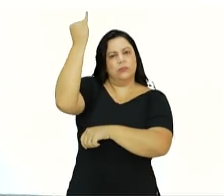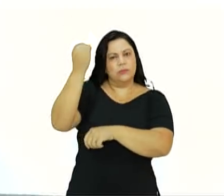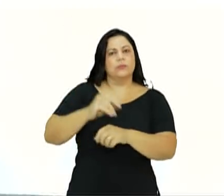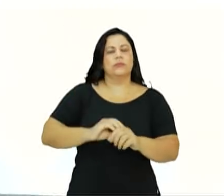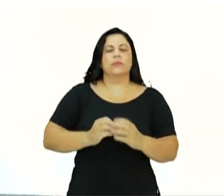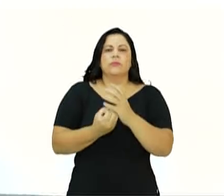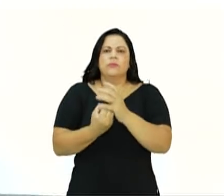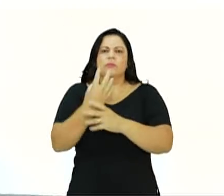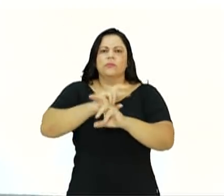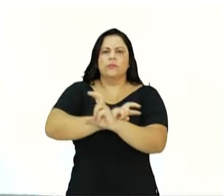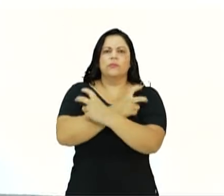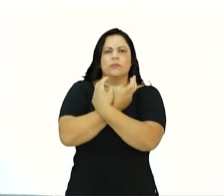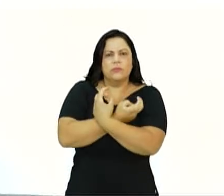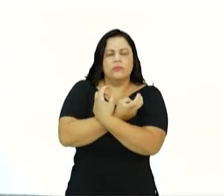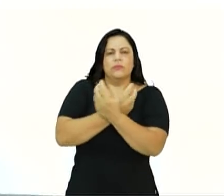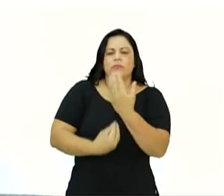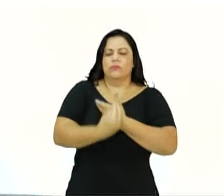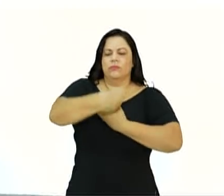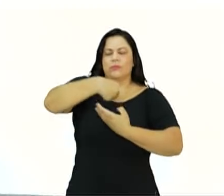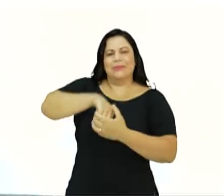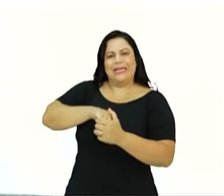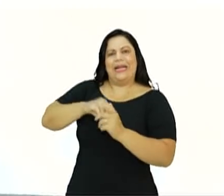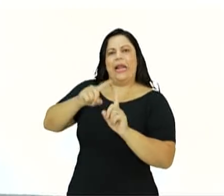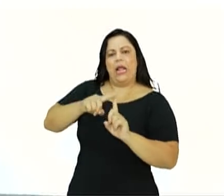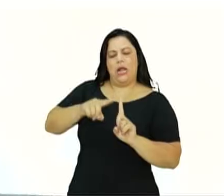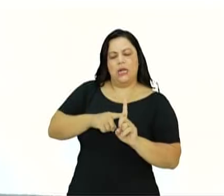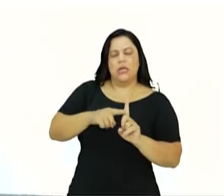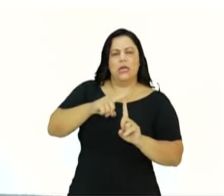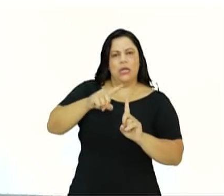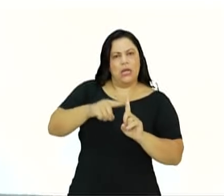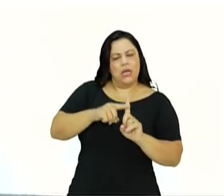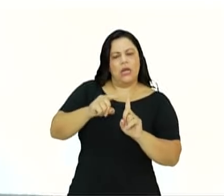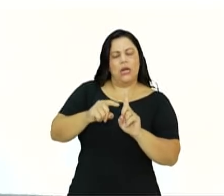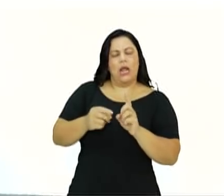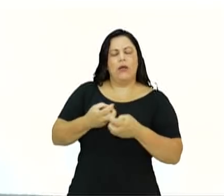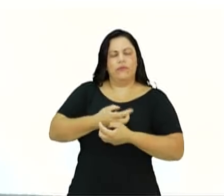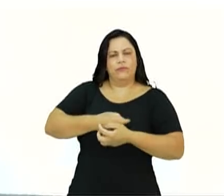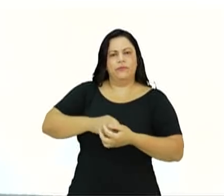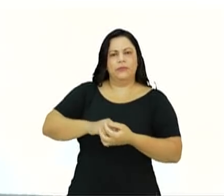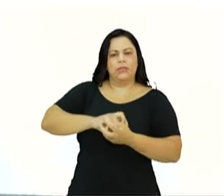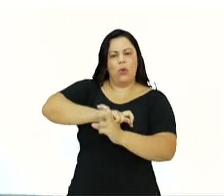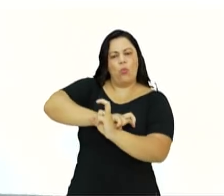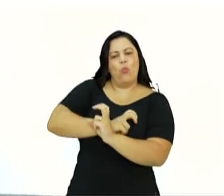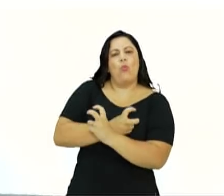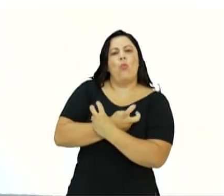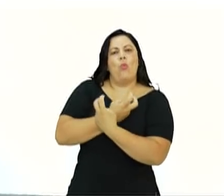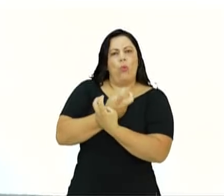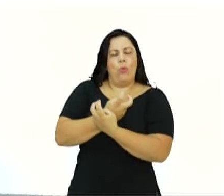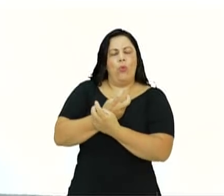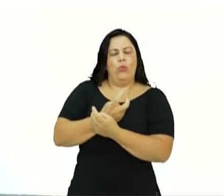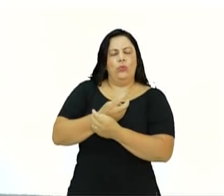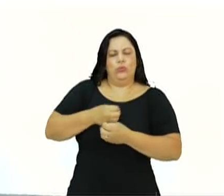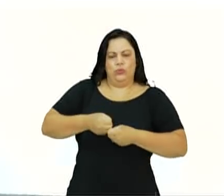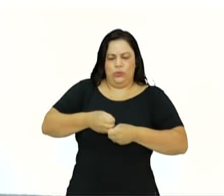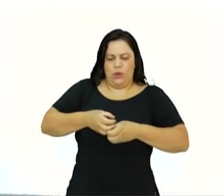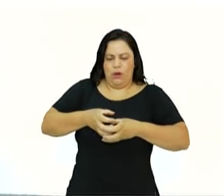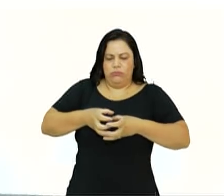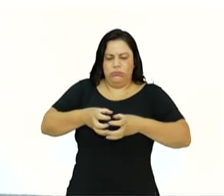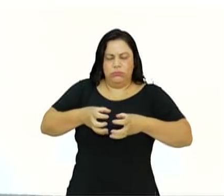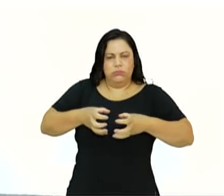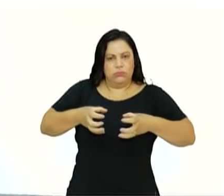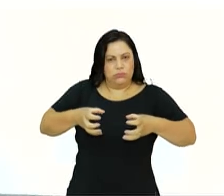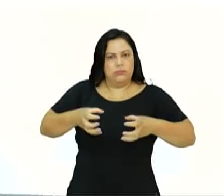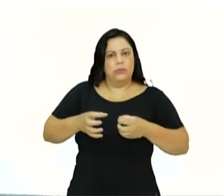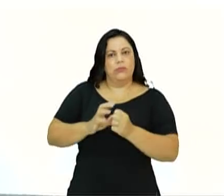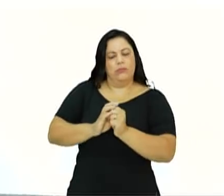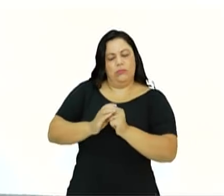na vida intrauterina, ou seja, lá ainda dentro do útero, né, ele está ali trabalhando na formação dos ossos, embora ainda não seja